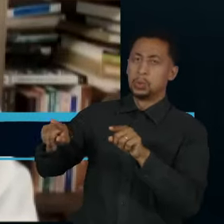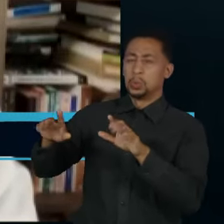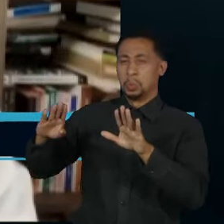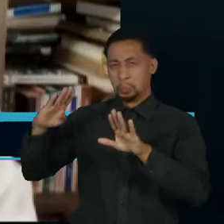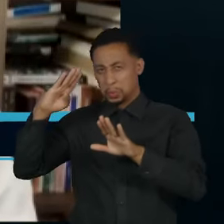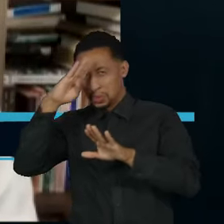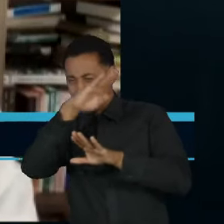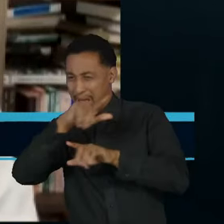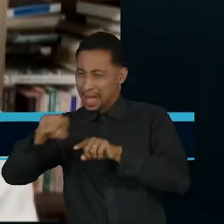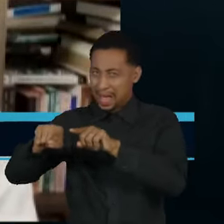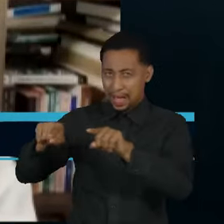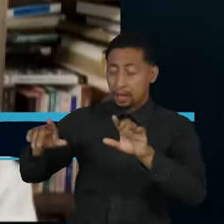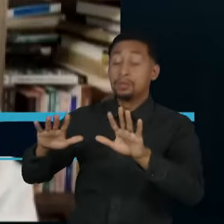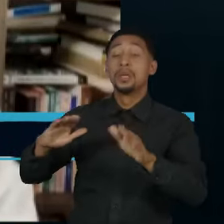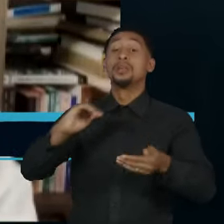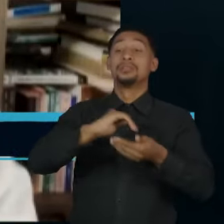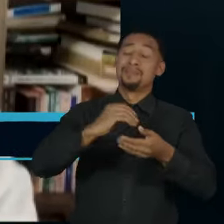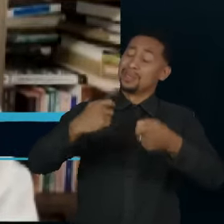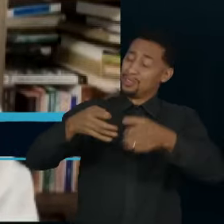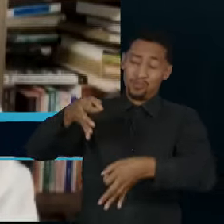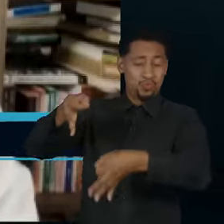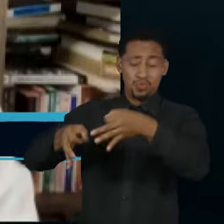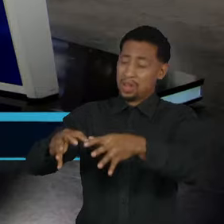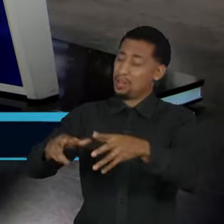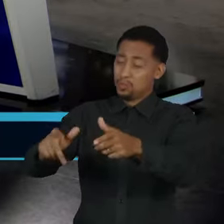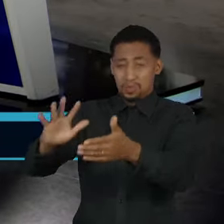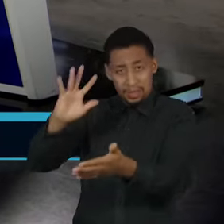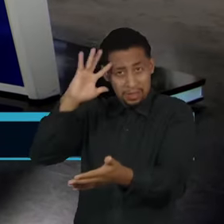fazer toda a análise do processo e o julgamento.